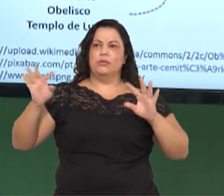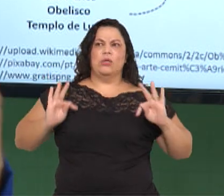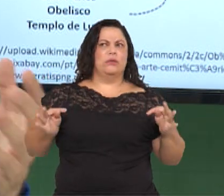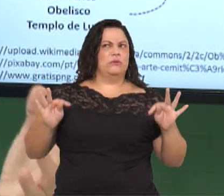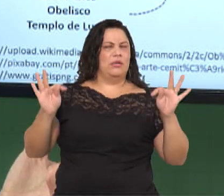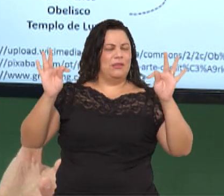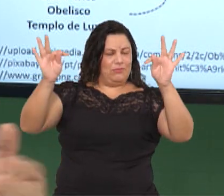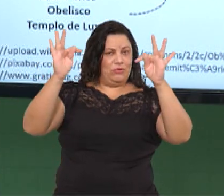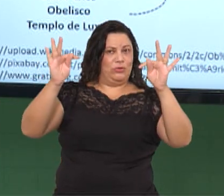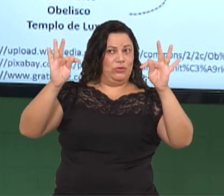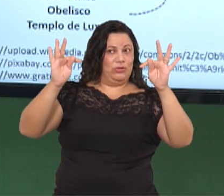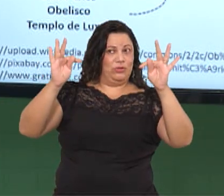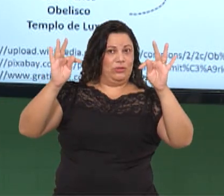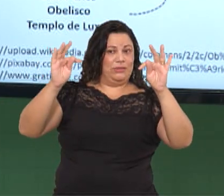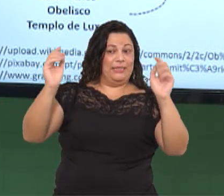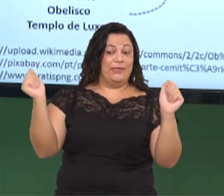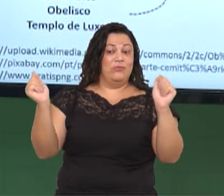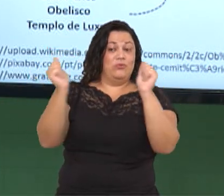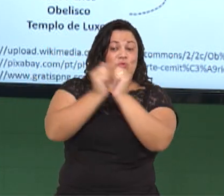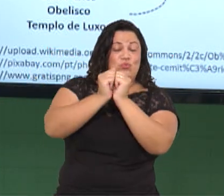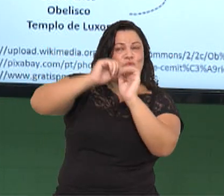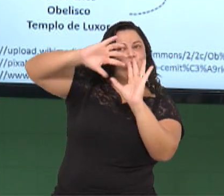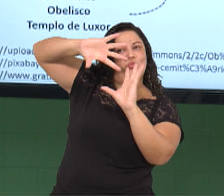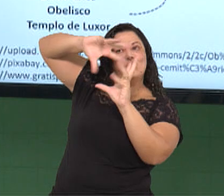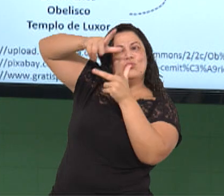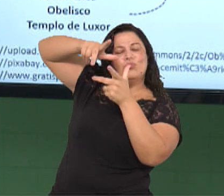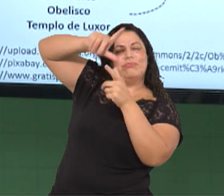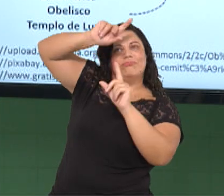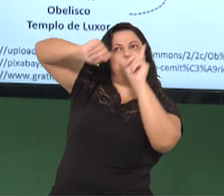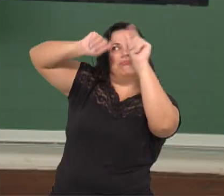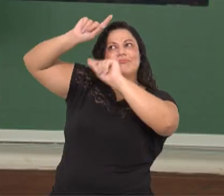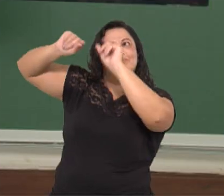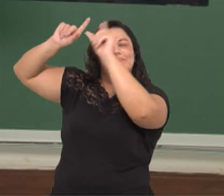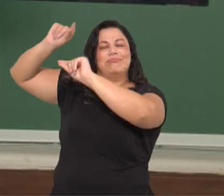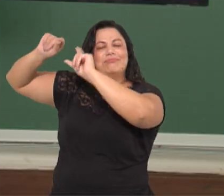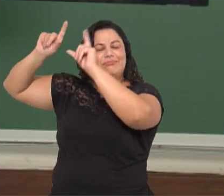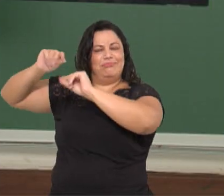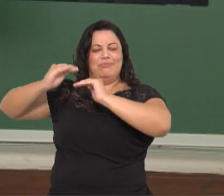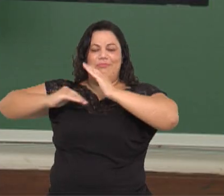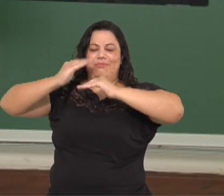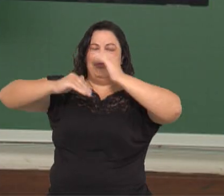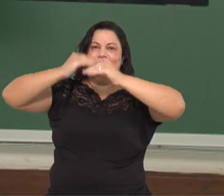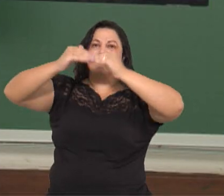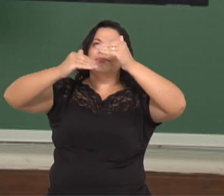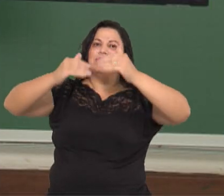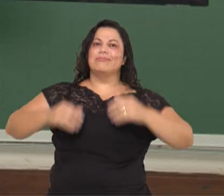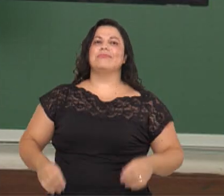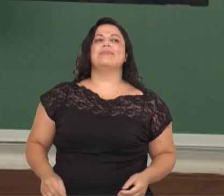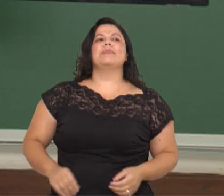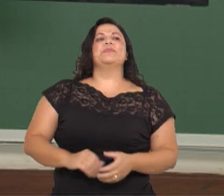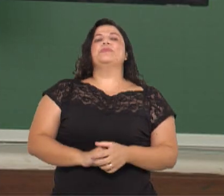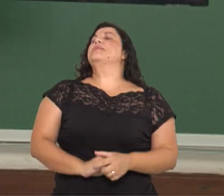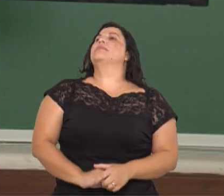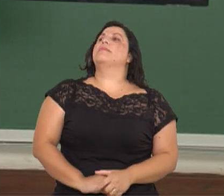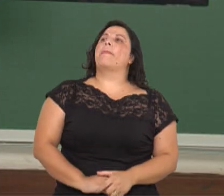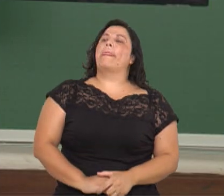tecnologia relacionada à astronomia foi avançando. Vamos acompanhar comigo na tela? Essa primeira